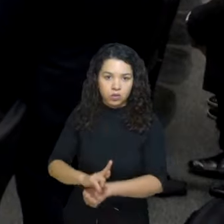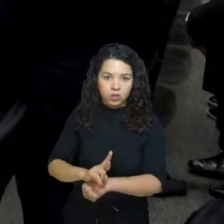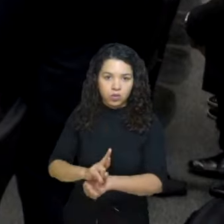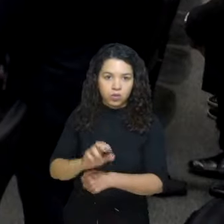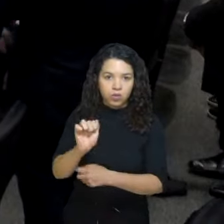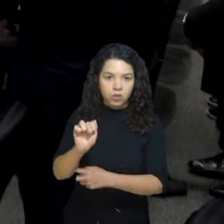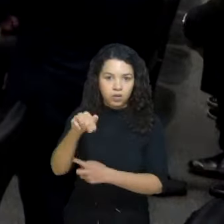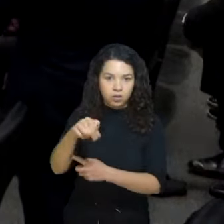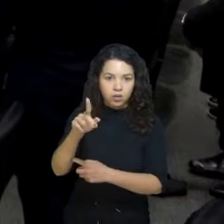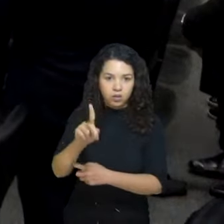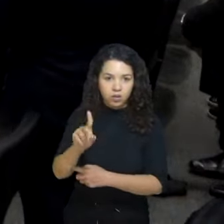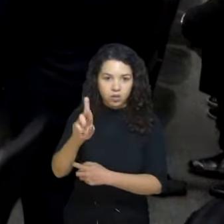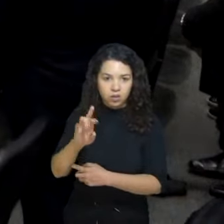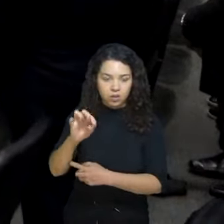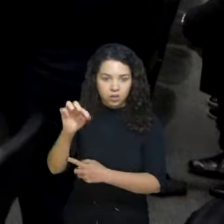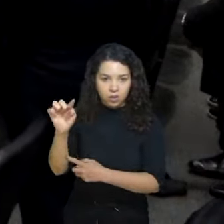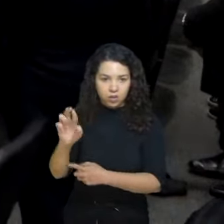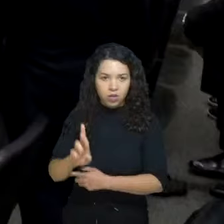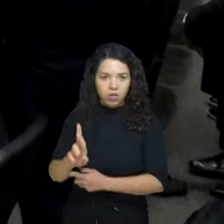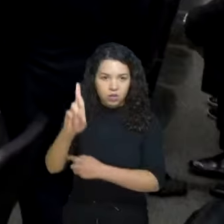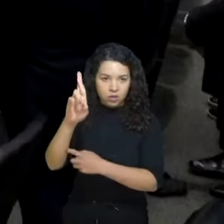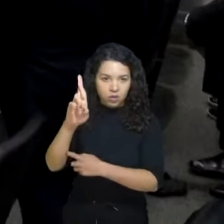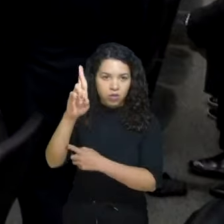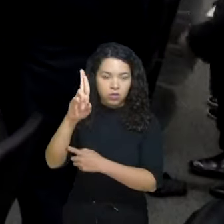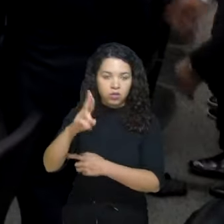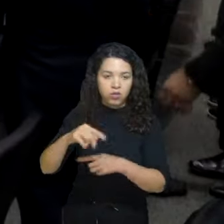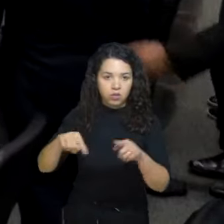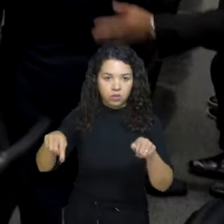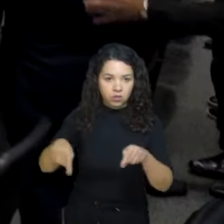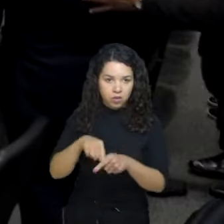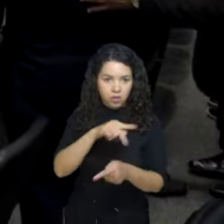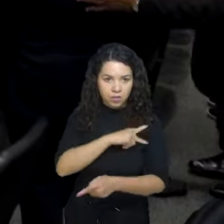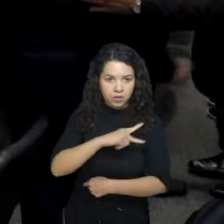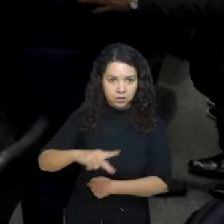Bernarde chefe de gabinete da presidência da